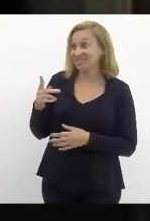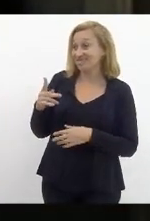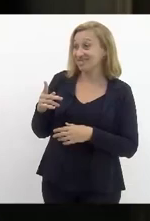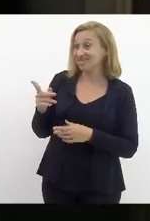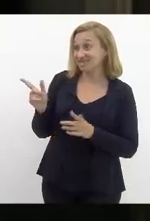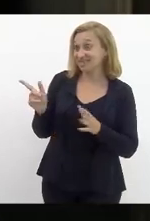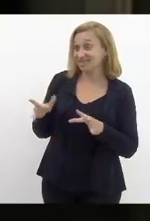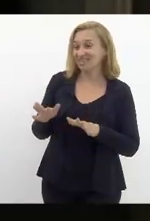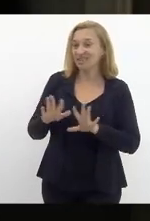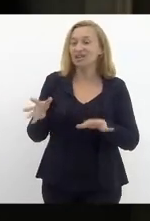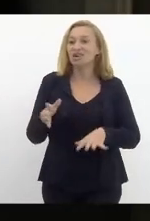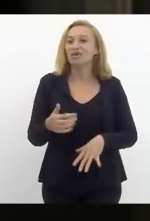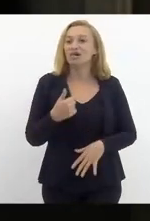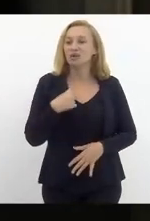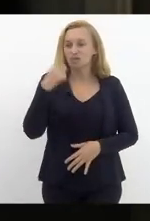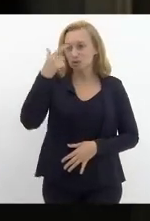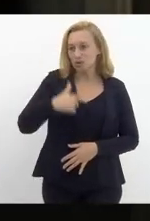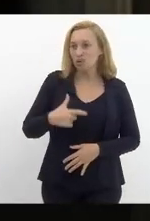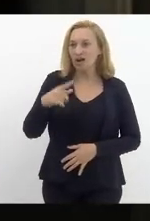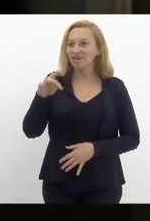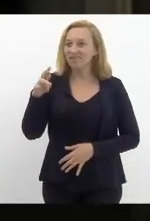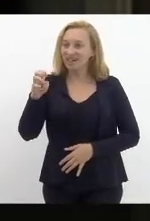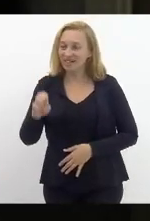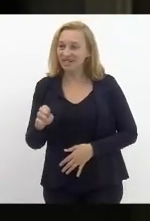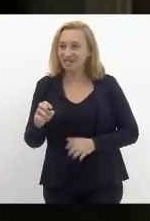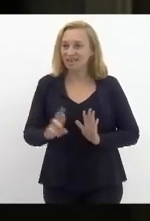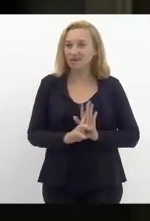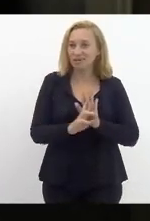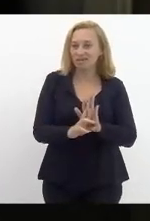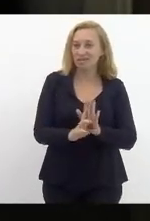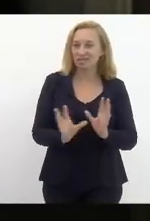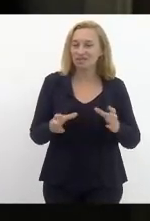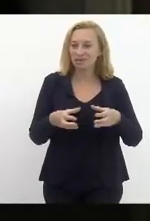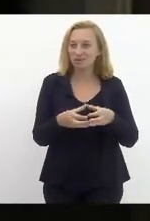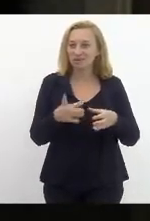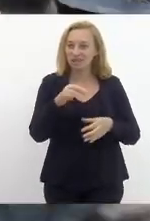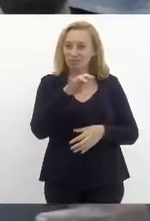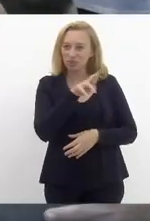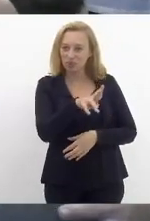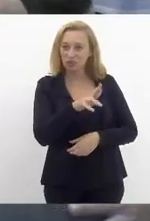bebe. Rapaziada, eu sou o Andrade, represento o cargo de inspetor.